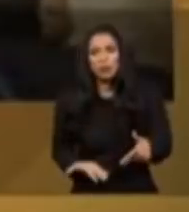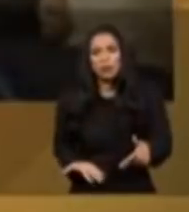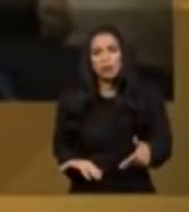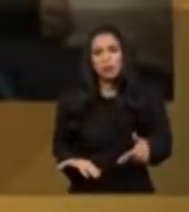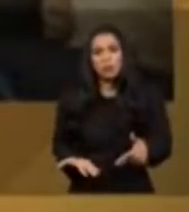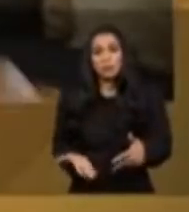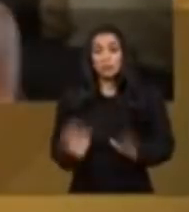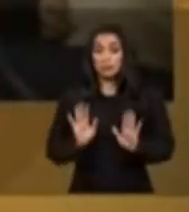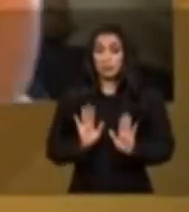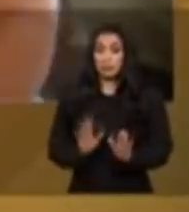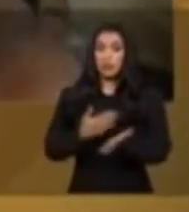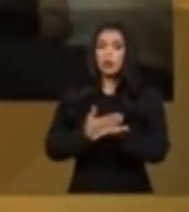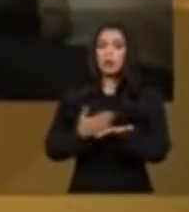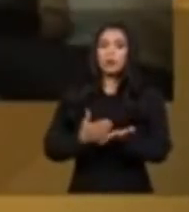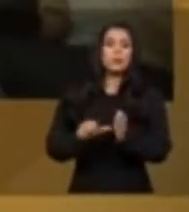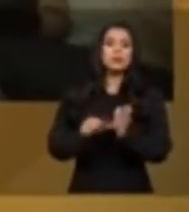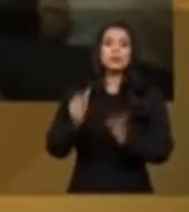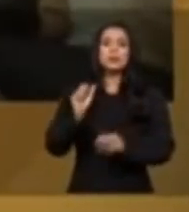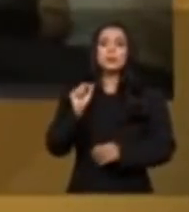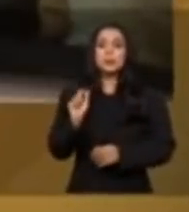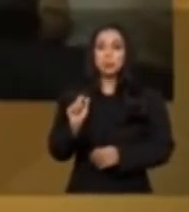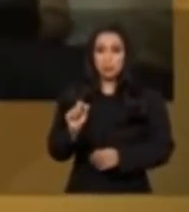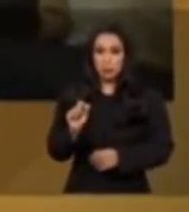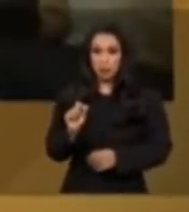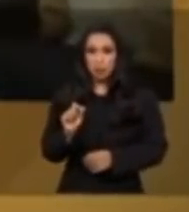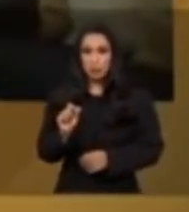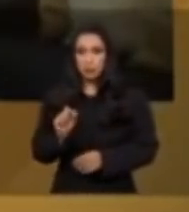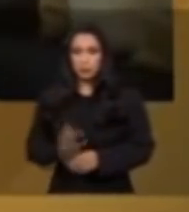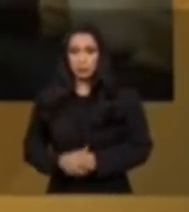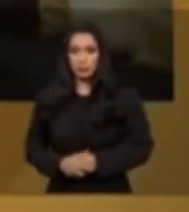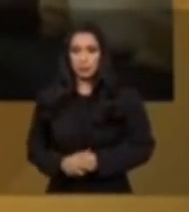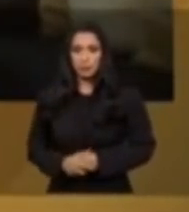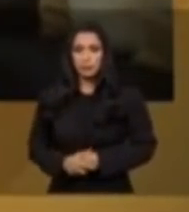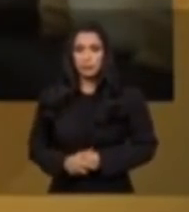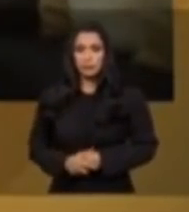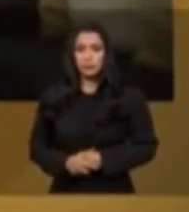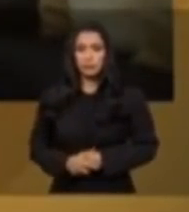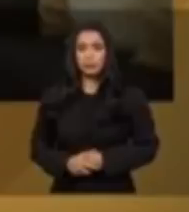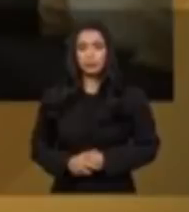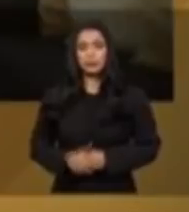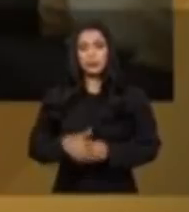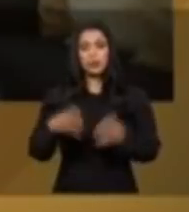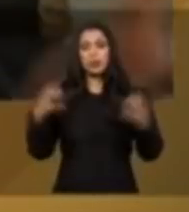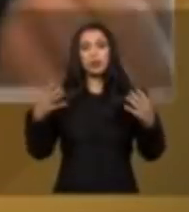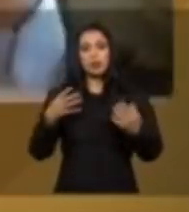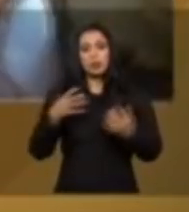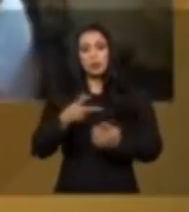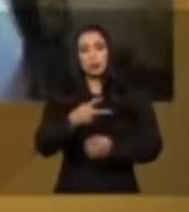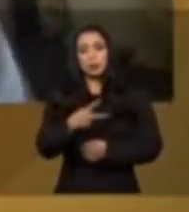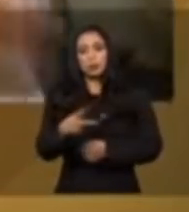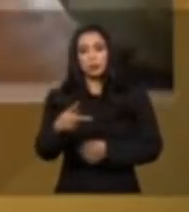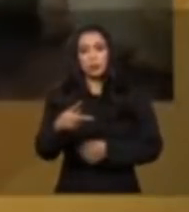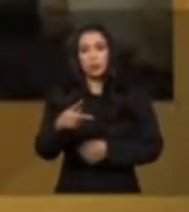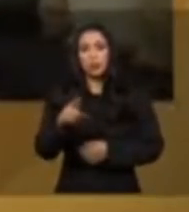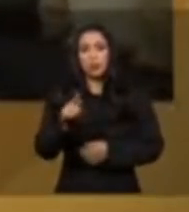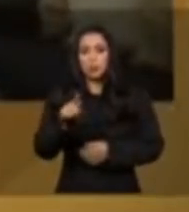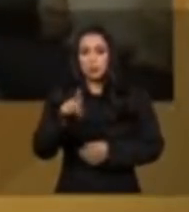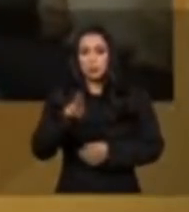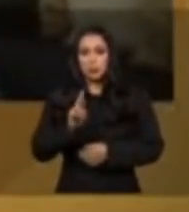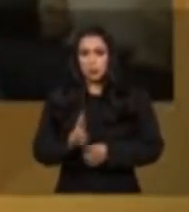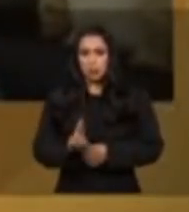coações. Começo com a primeira, inclusive, Sua Excelência o Procurador-Geral da República, na